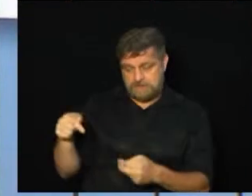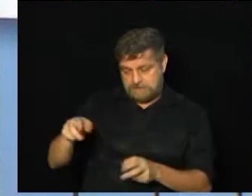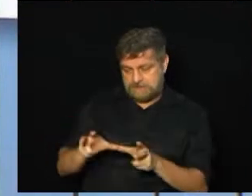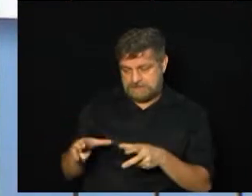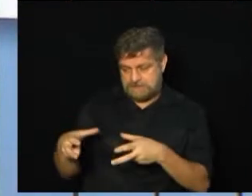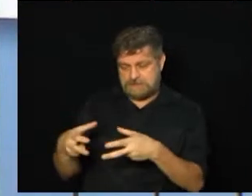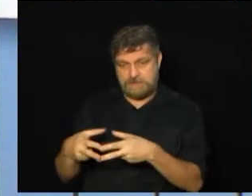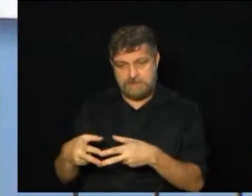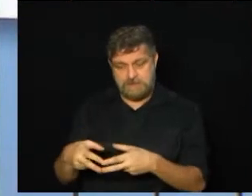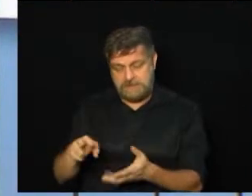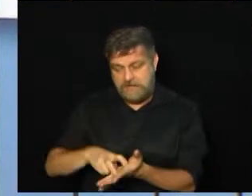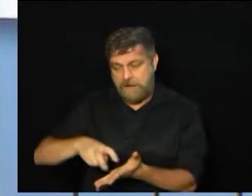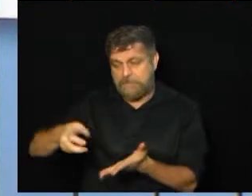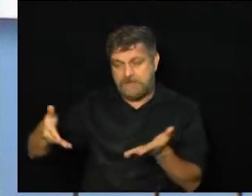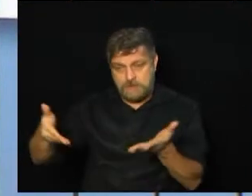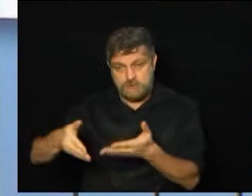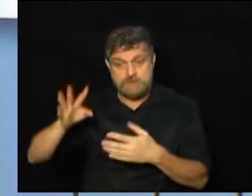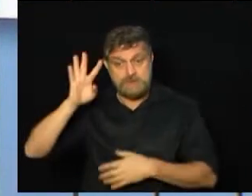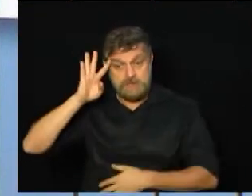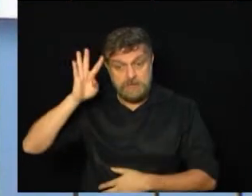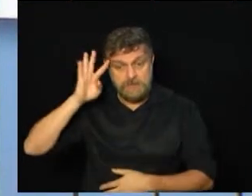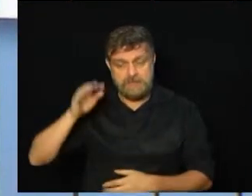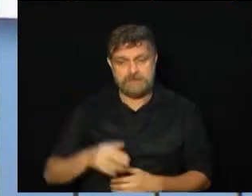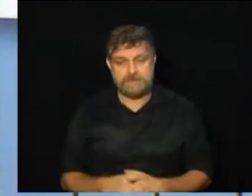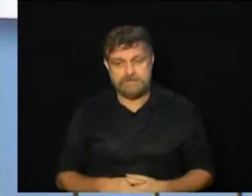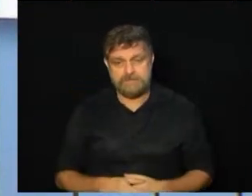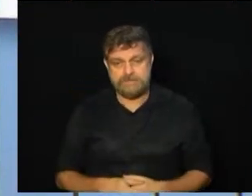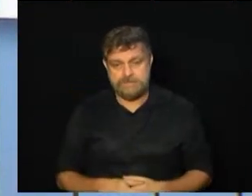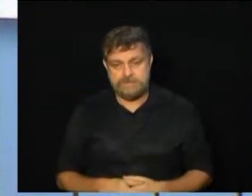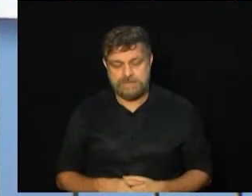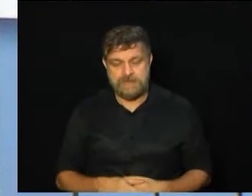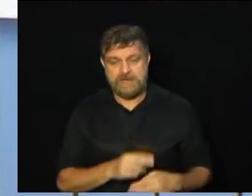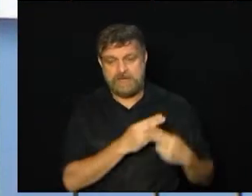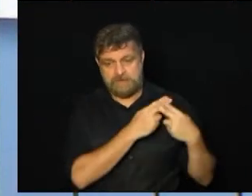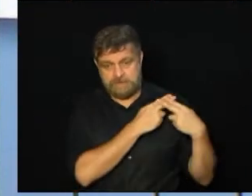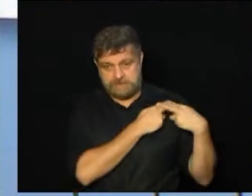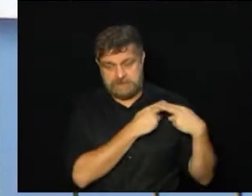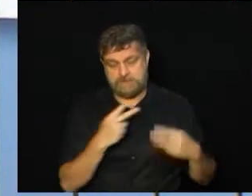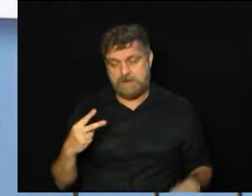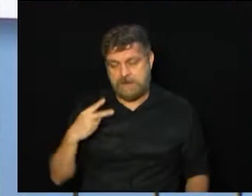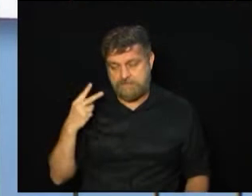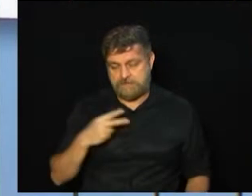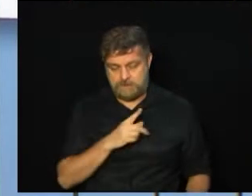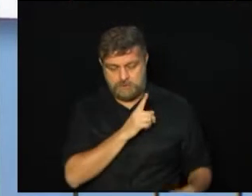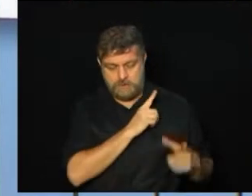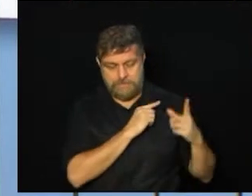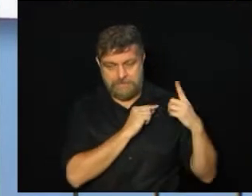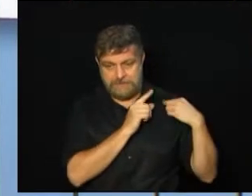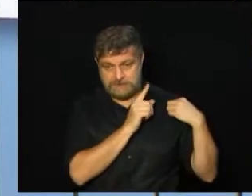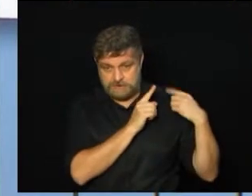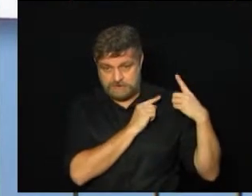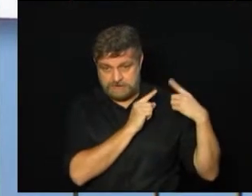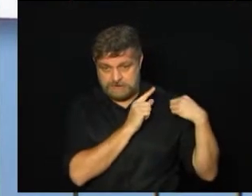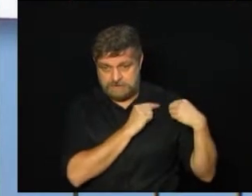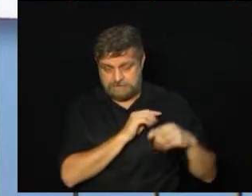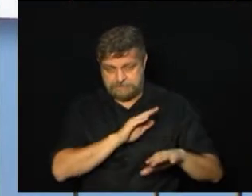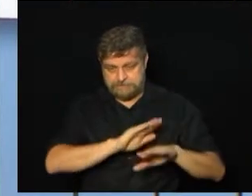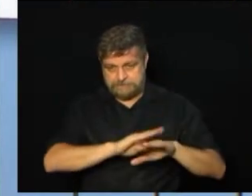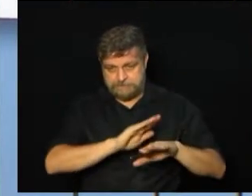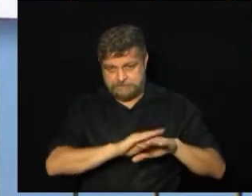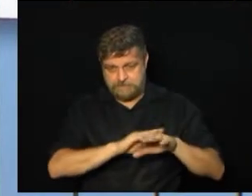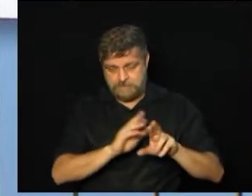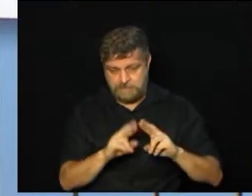comissão na manhã desta quarta-feira. Ela, que é presidida pelo vereador Major Jaime, realizou